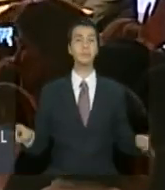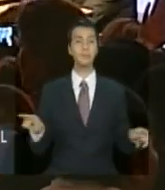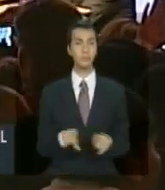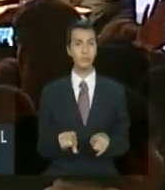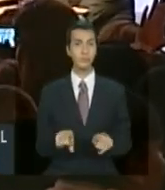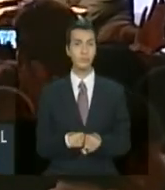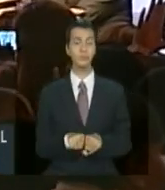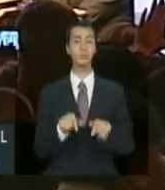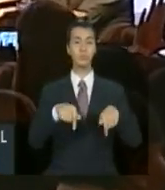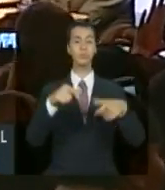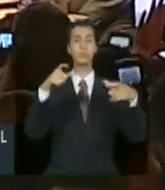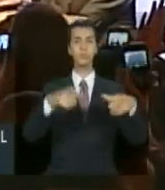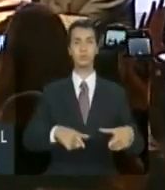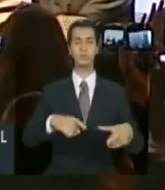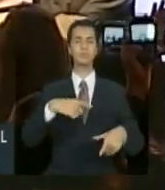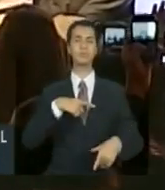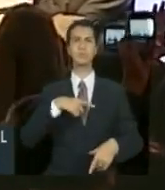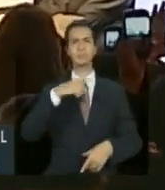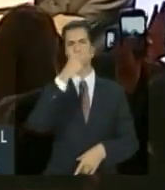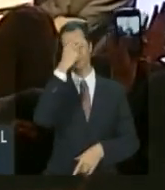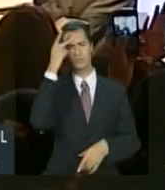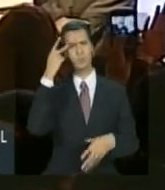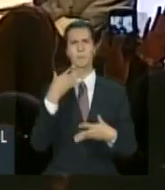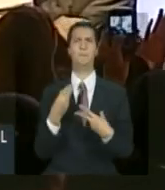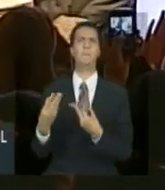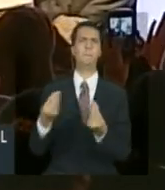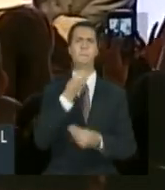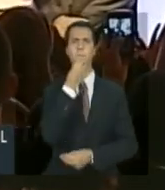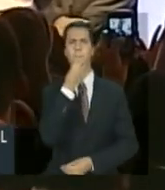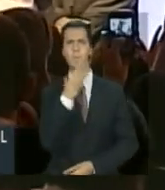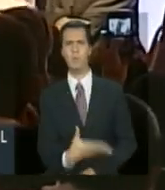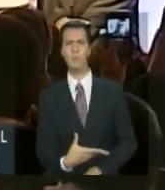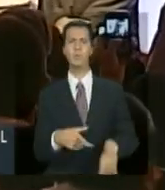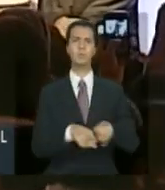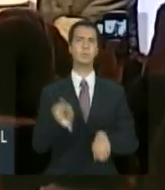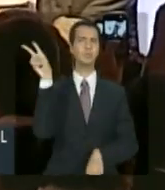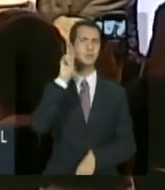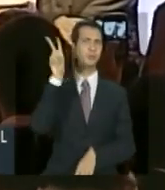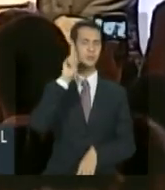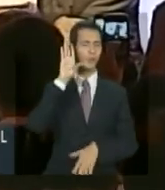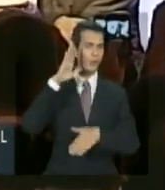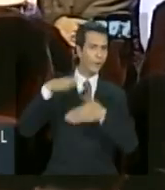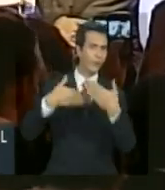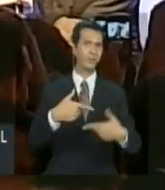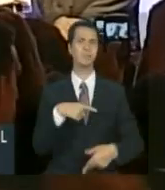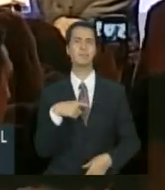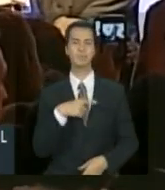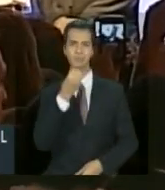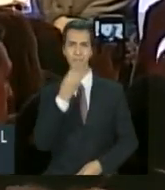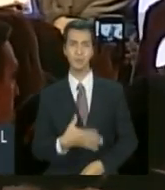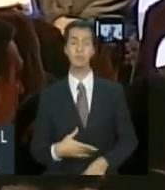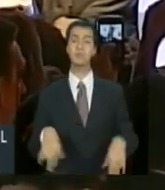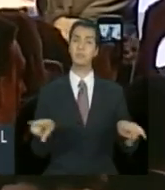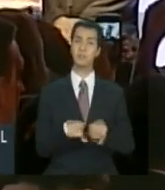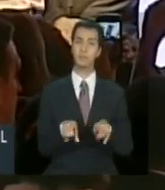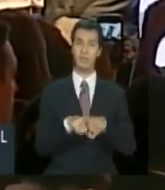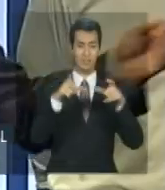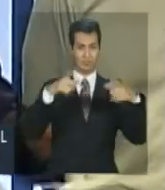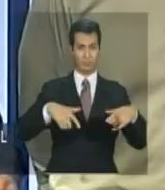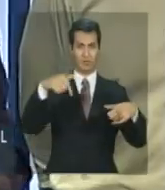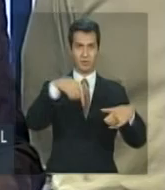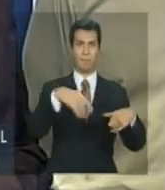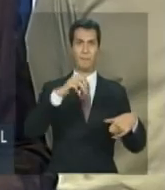que tem muita gente boa, que tem muita história, mas que, como muitos outros bairros da cidade do Rio de Janeiro e de outras